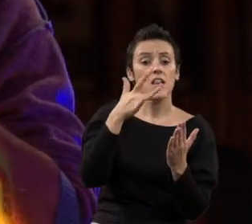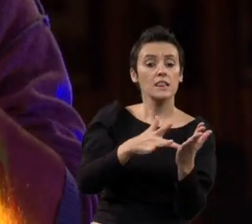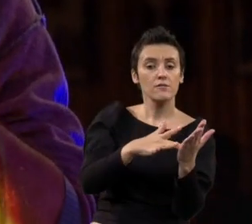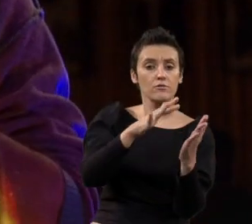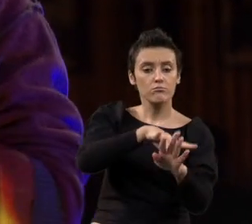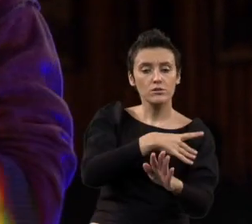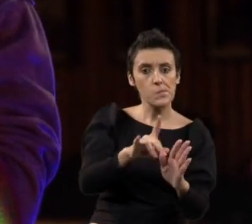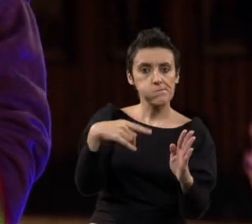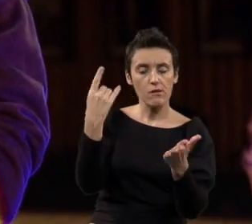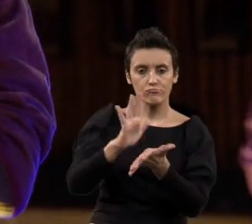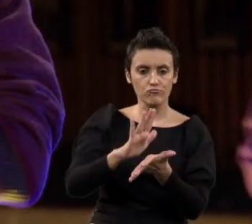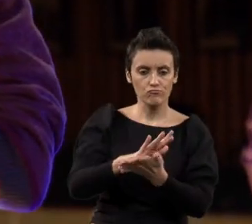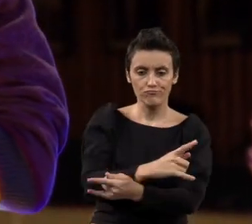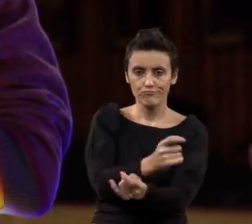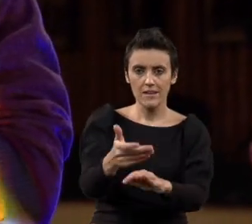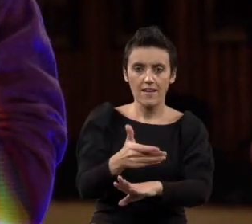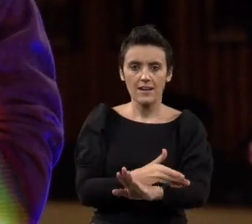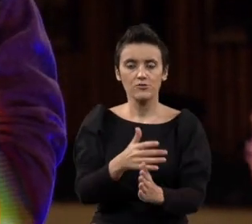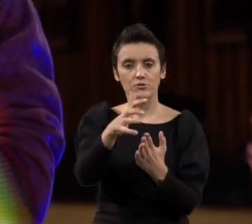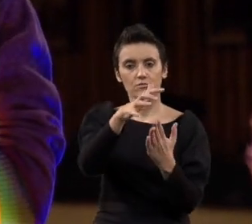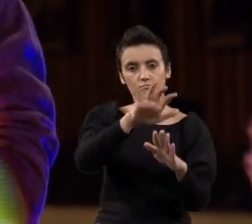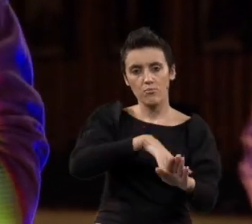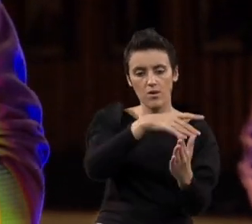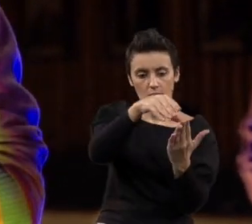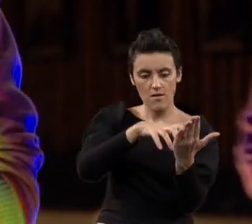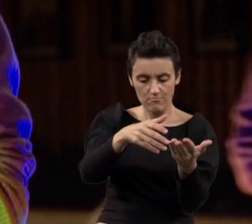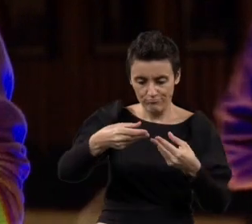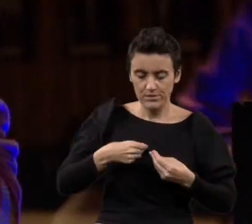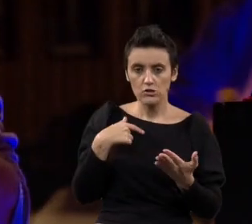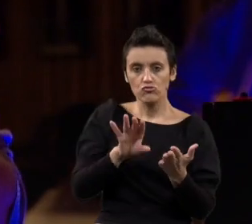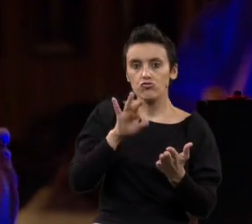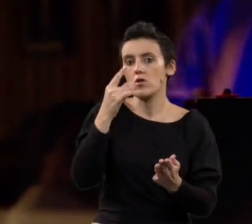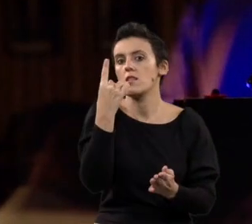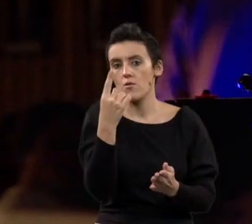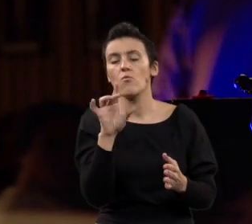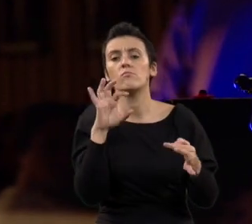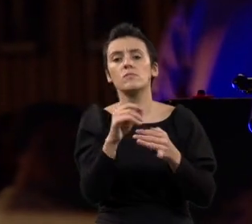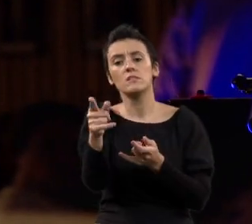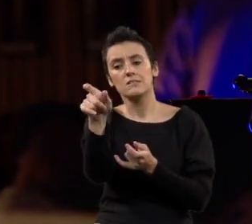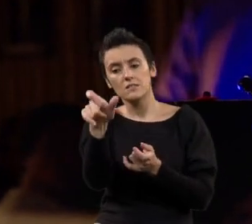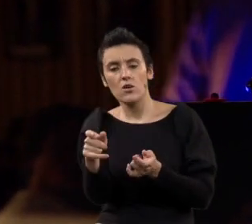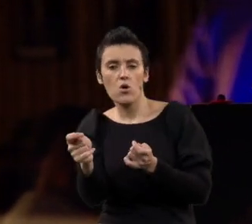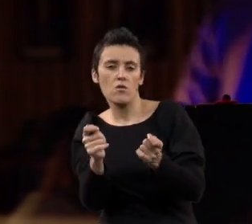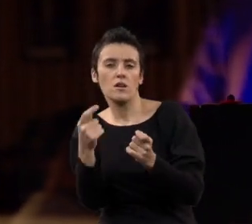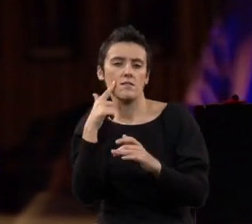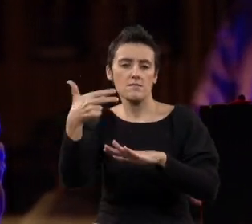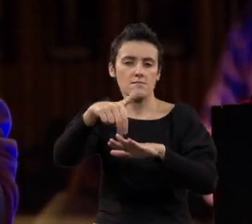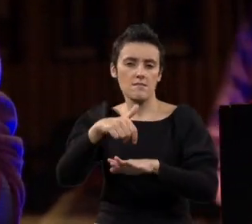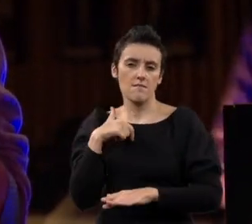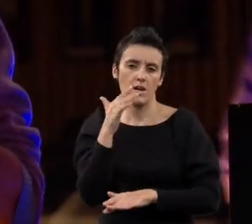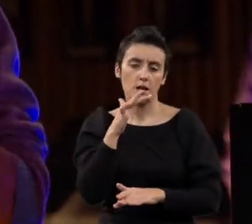lançar para escolher um e depois cantar num evento que ele ia organizar. E assim foi, assim o fizemos e depois mais tarde eu é